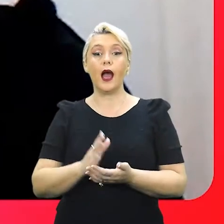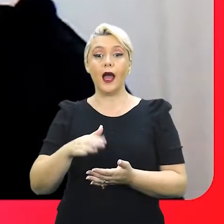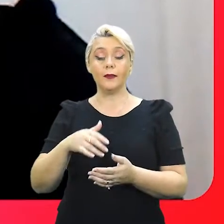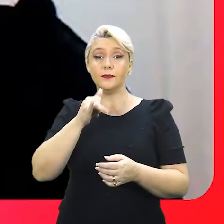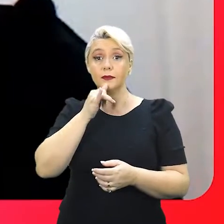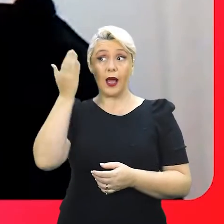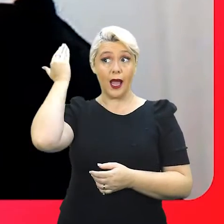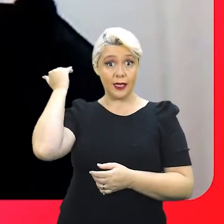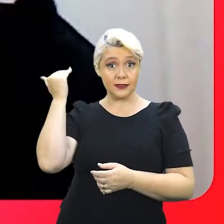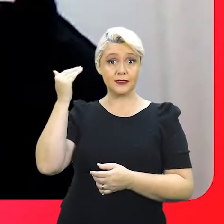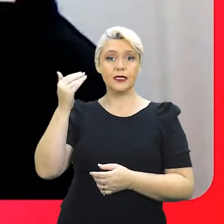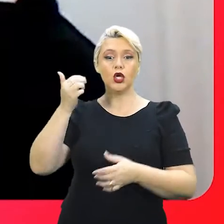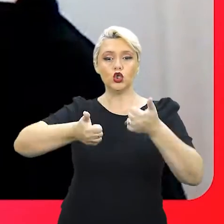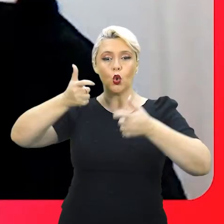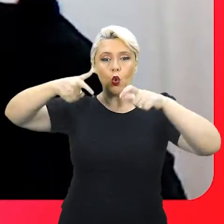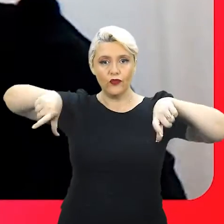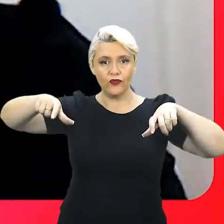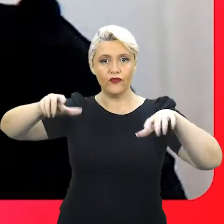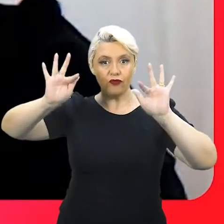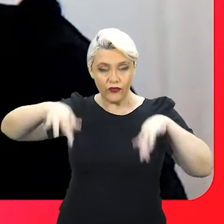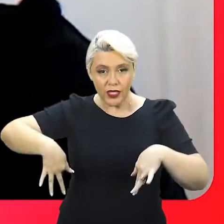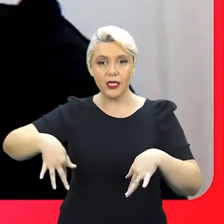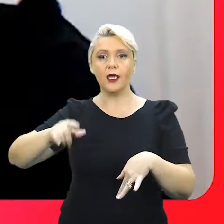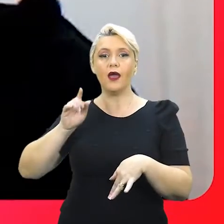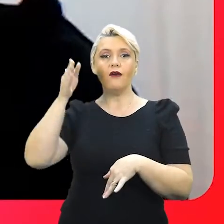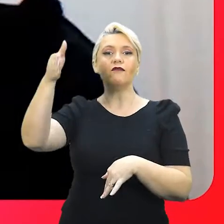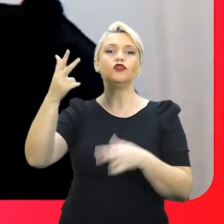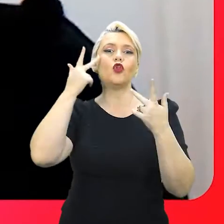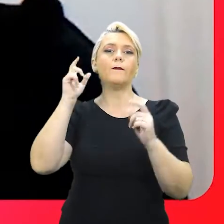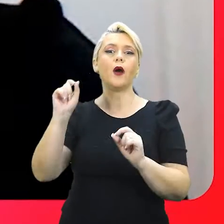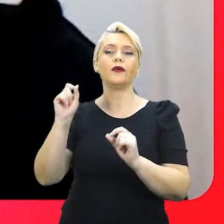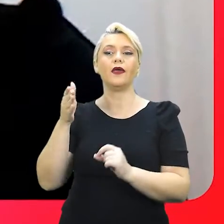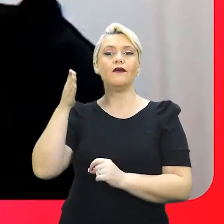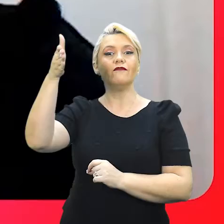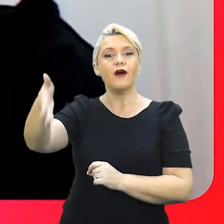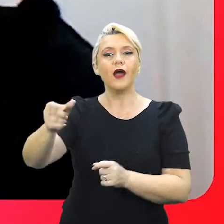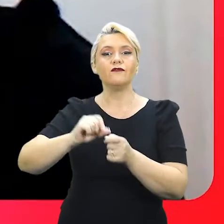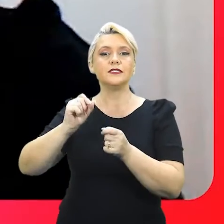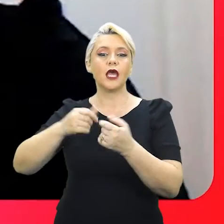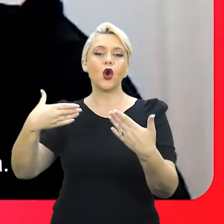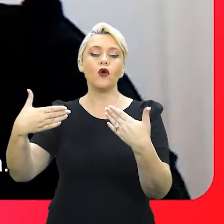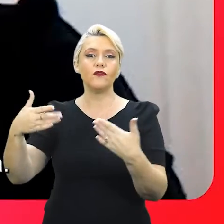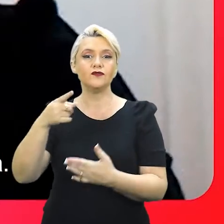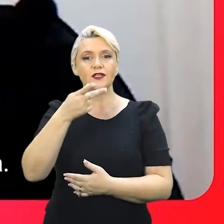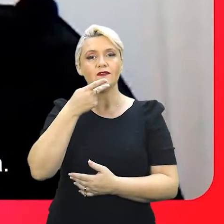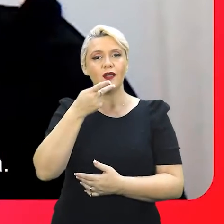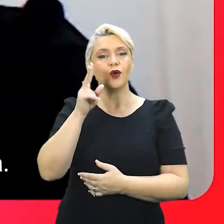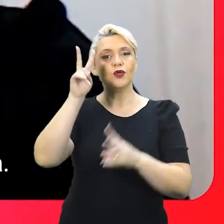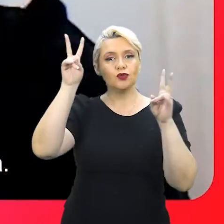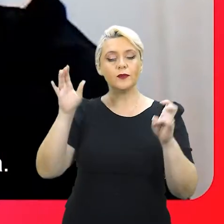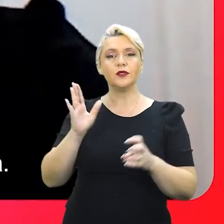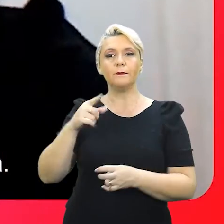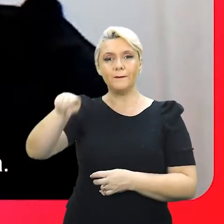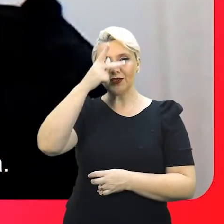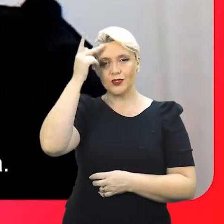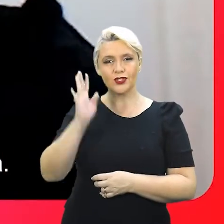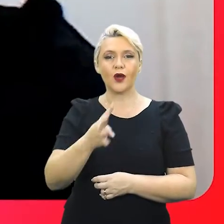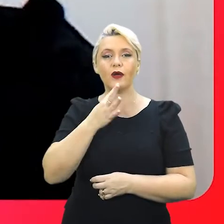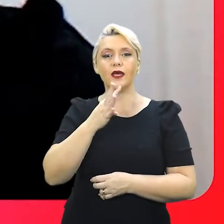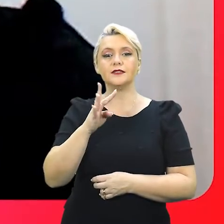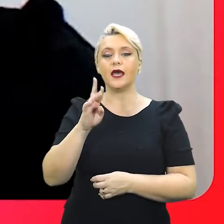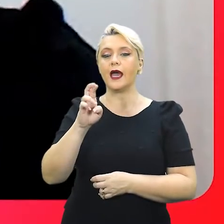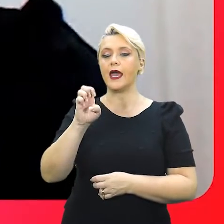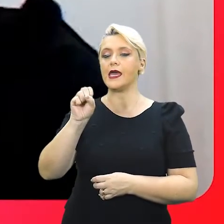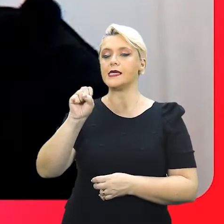depois do jogo. O que era normal era o placar esportivo que você falou, que era conhecido com o nome de